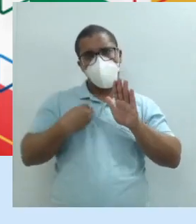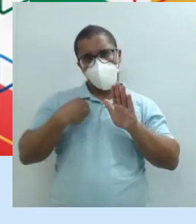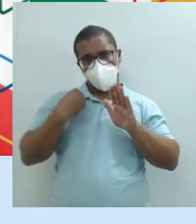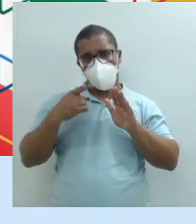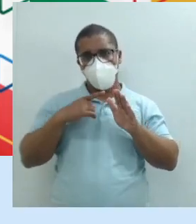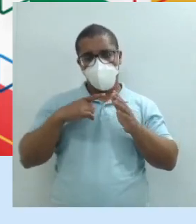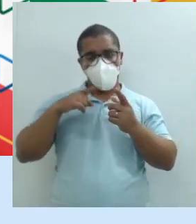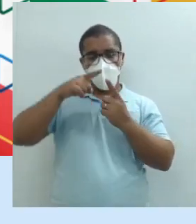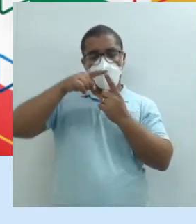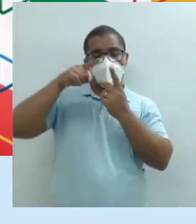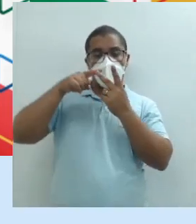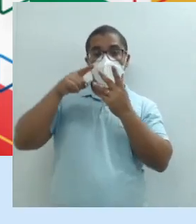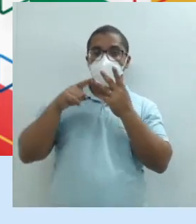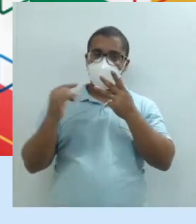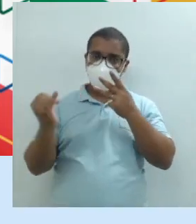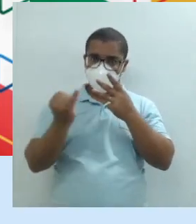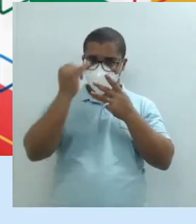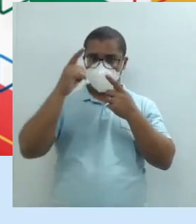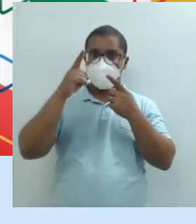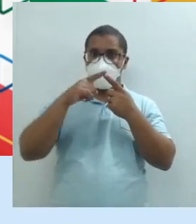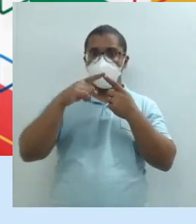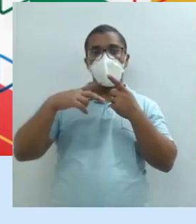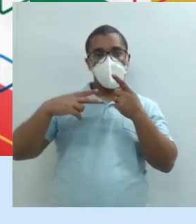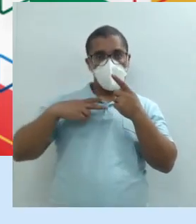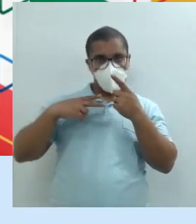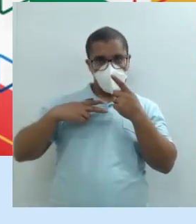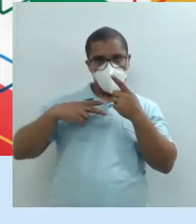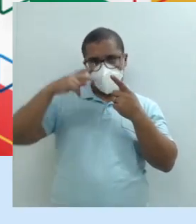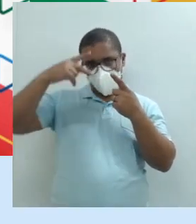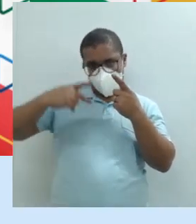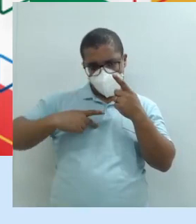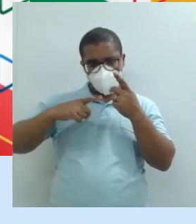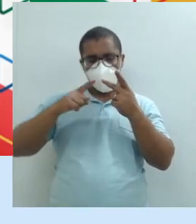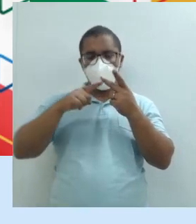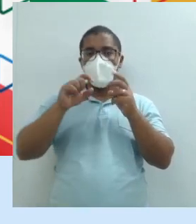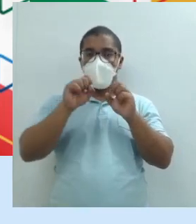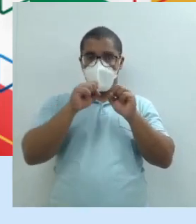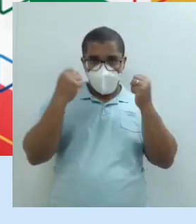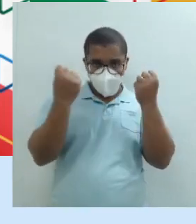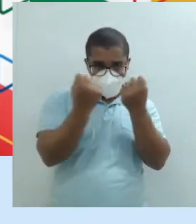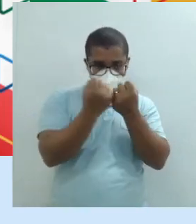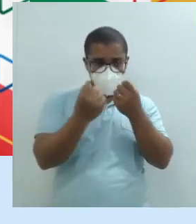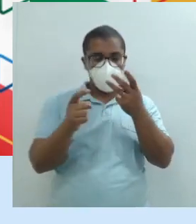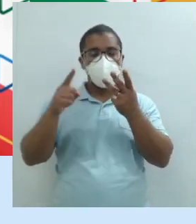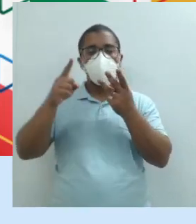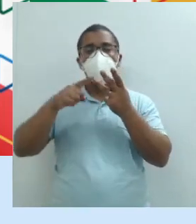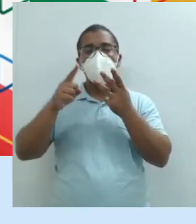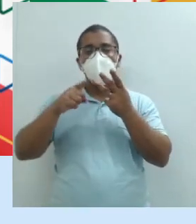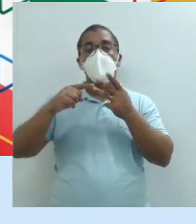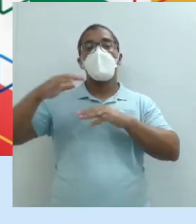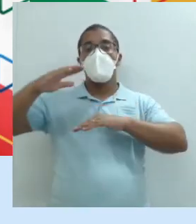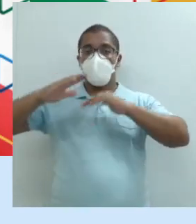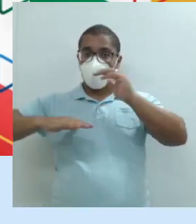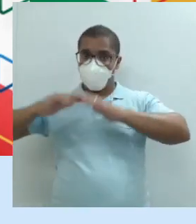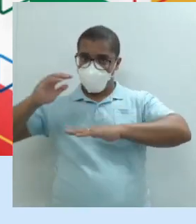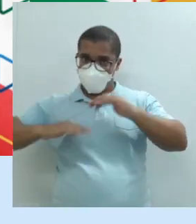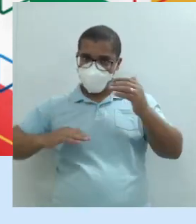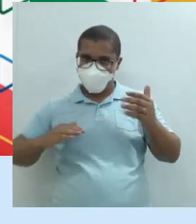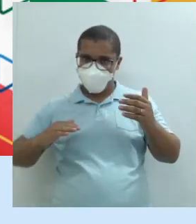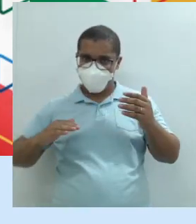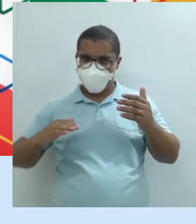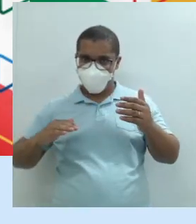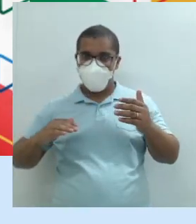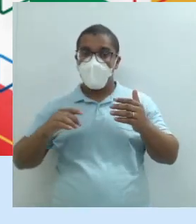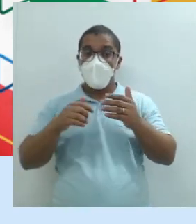3 dimensões: a dimensão pessoal, a dimensão social e a dimensão profissional. No